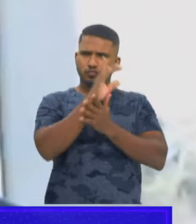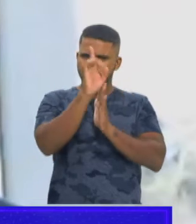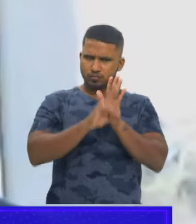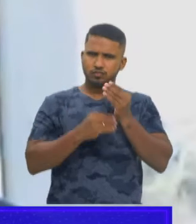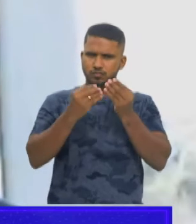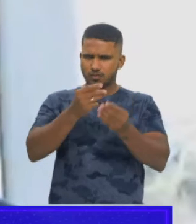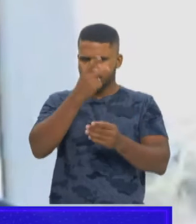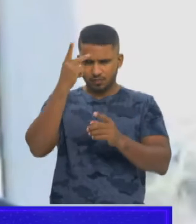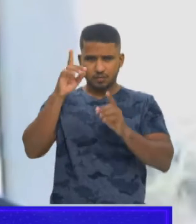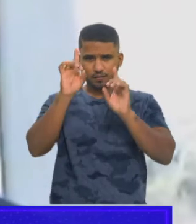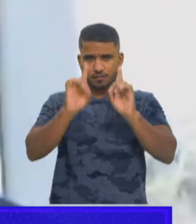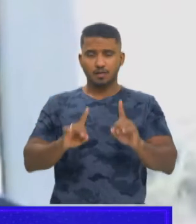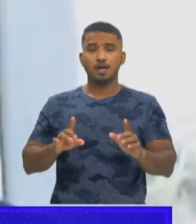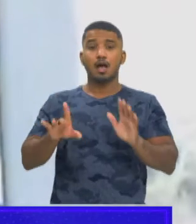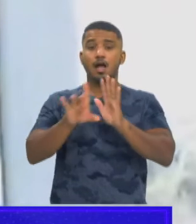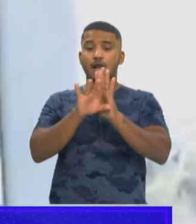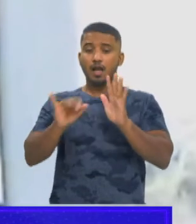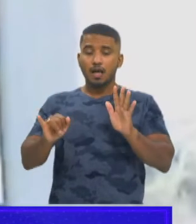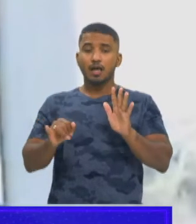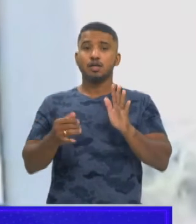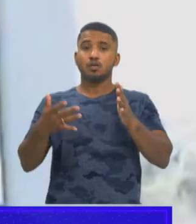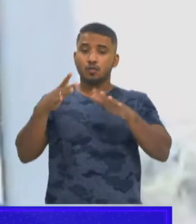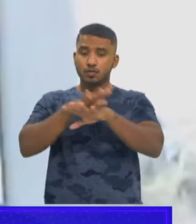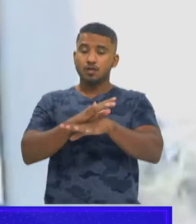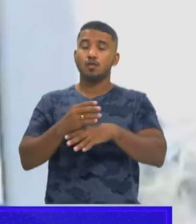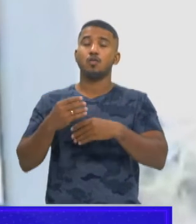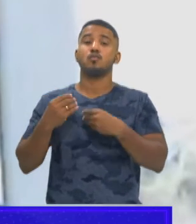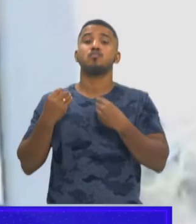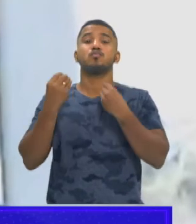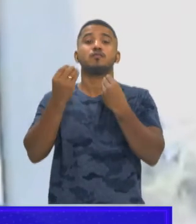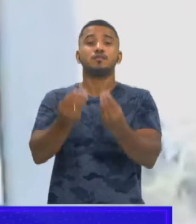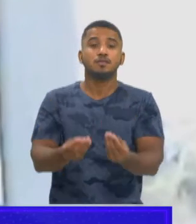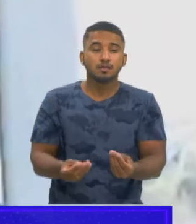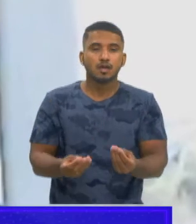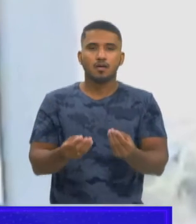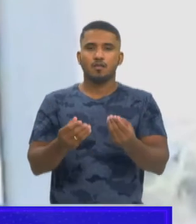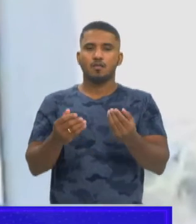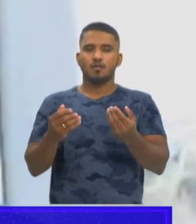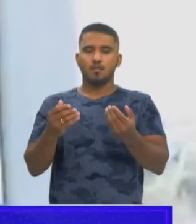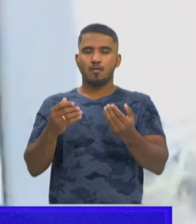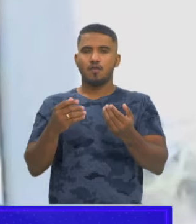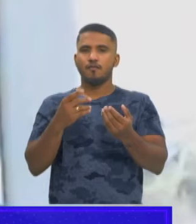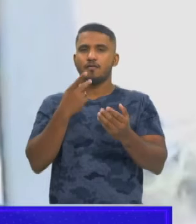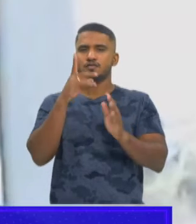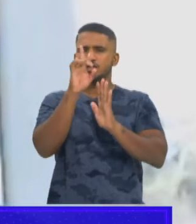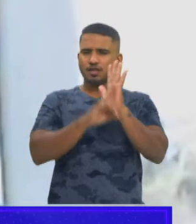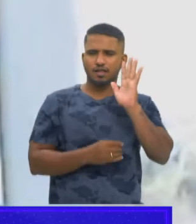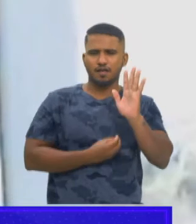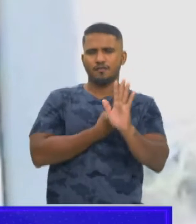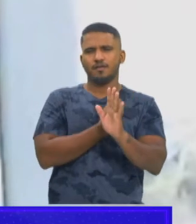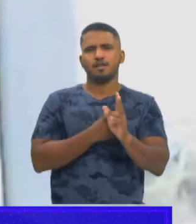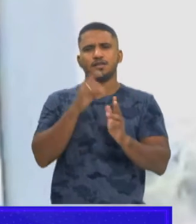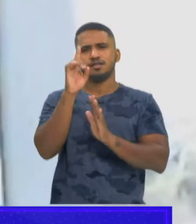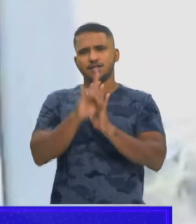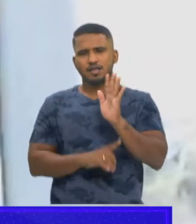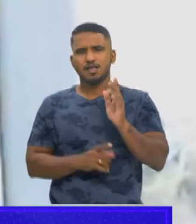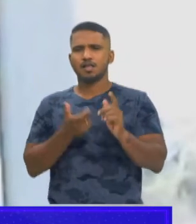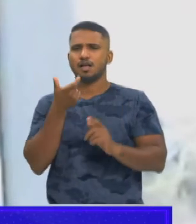desde a nossa Constituição Federal de 88, já haviam algumas garantias. A Lei Brasileira de Inclusão, ela nos